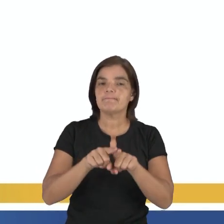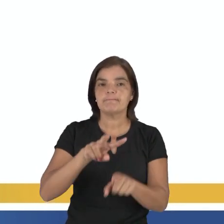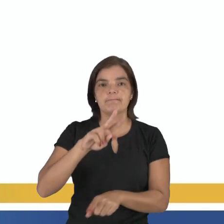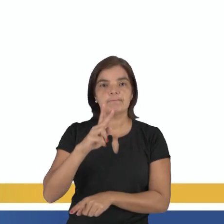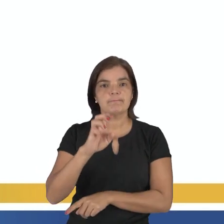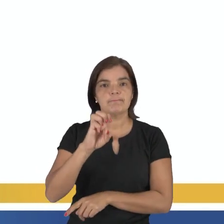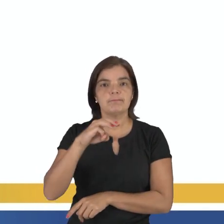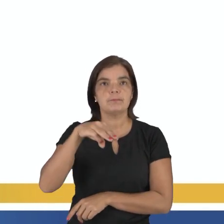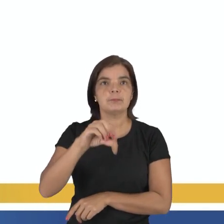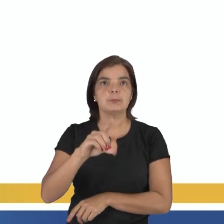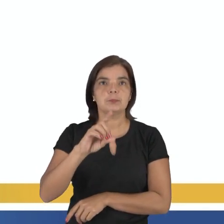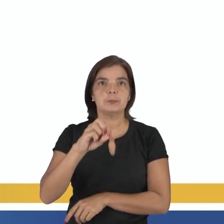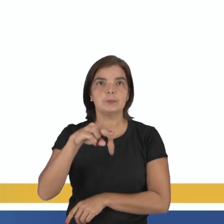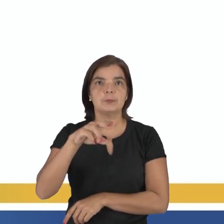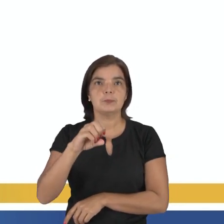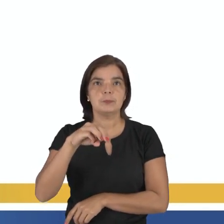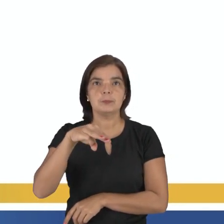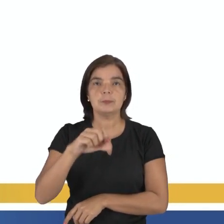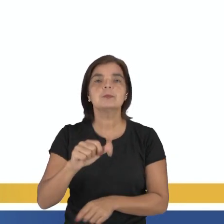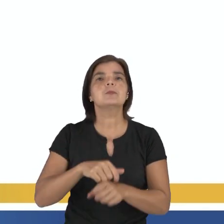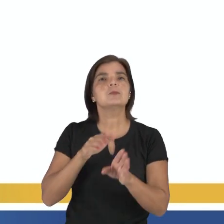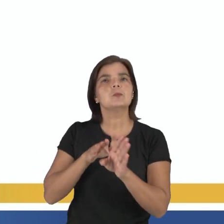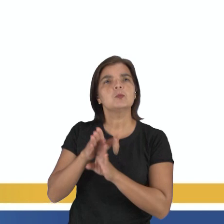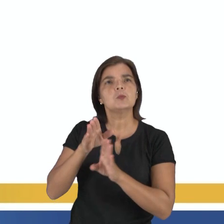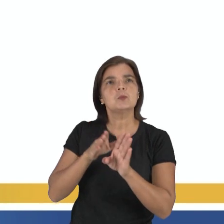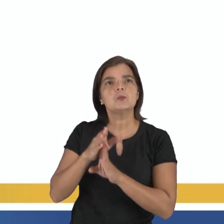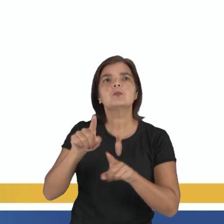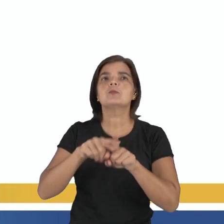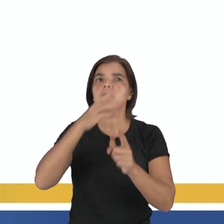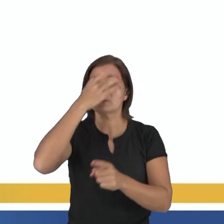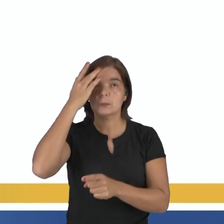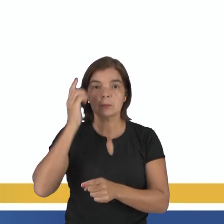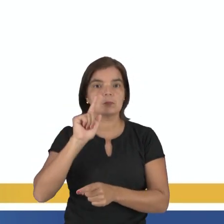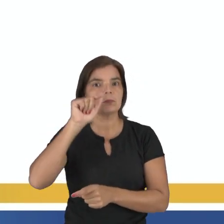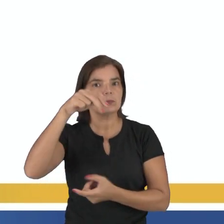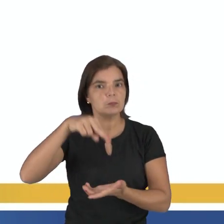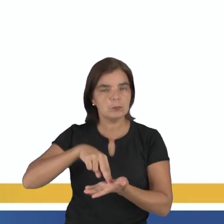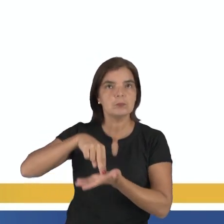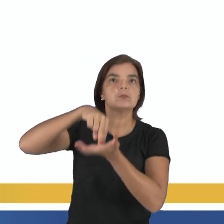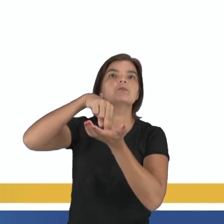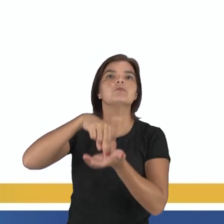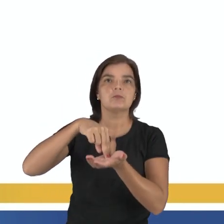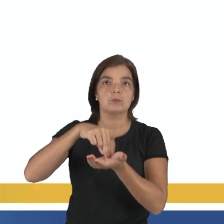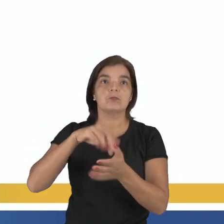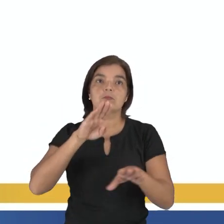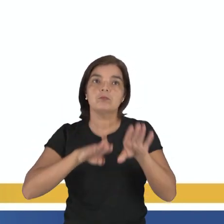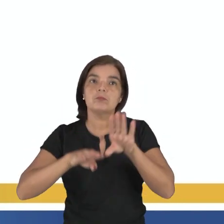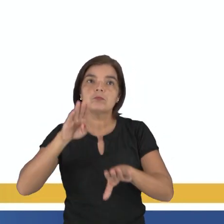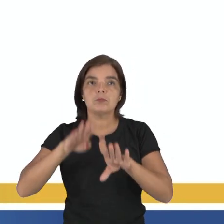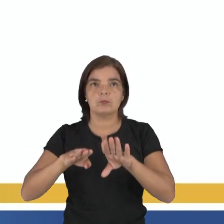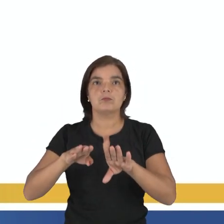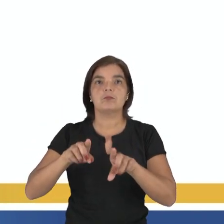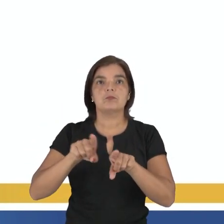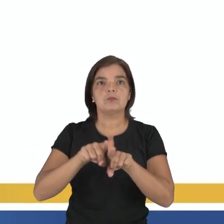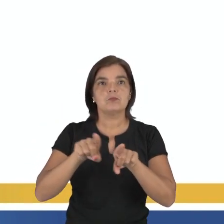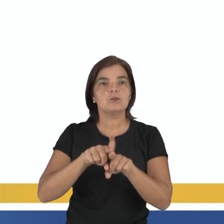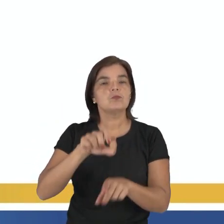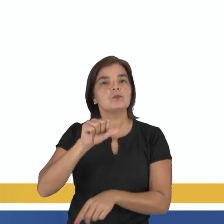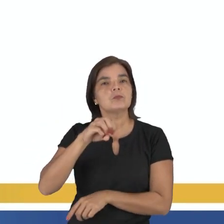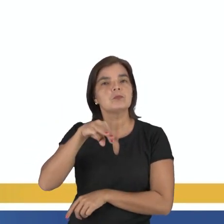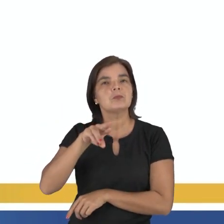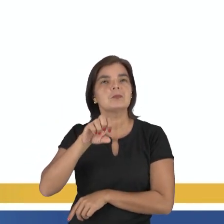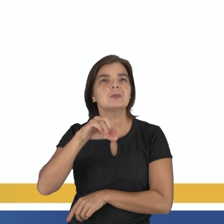das metas hemodinâmicas aconselhada para o paciente após a ressuscitação, de acordo com os destaques da